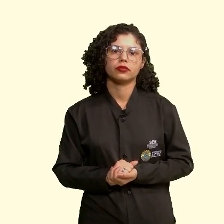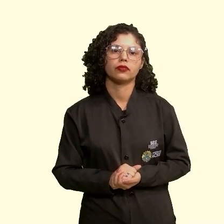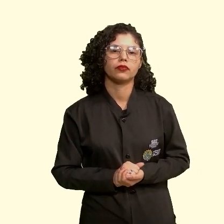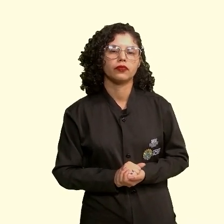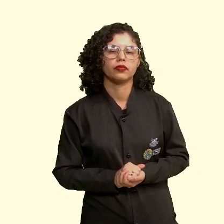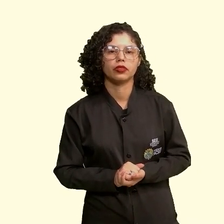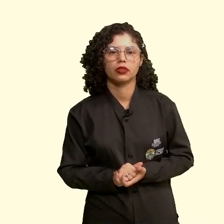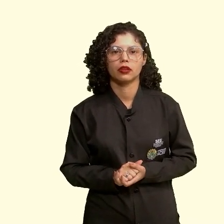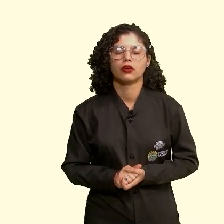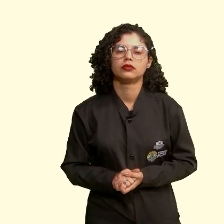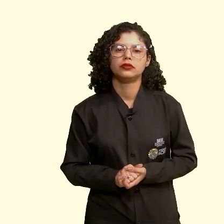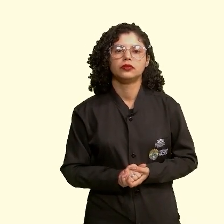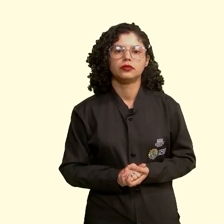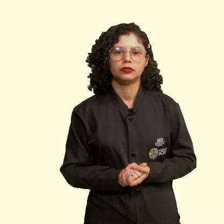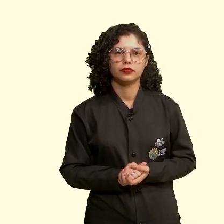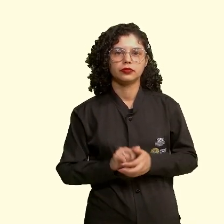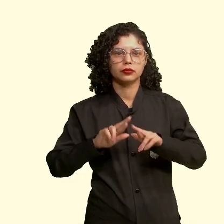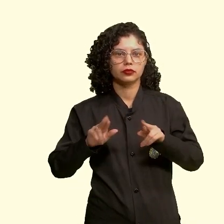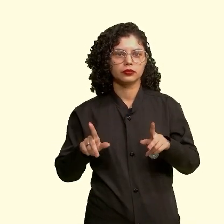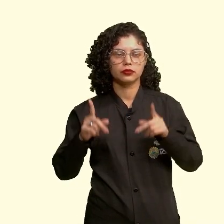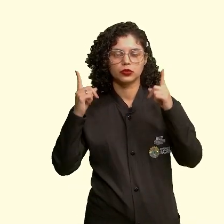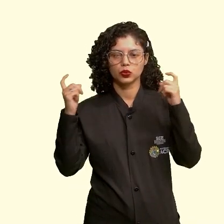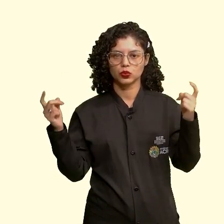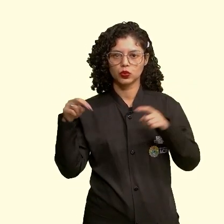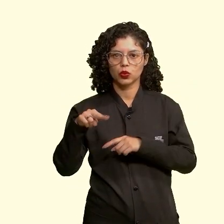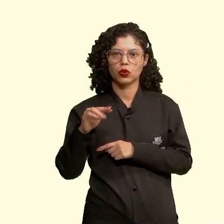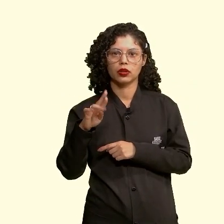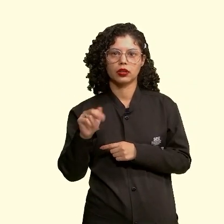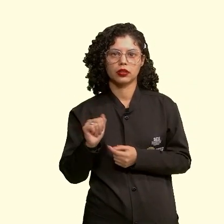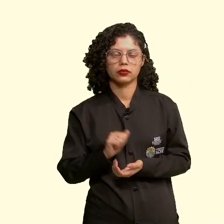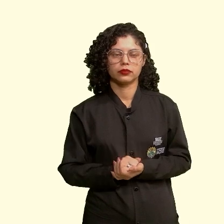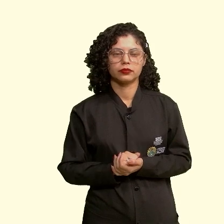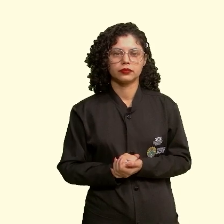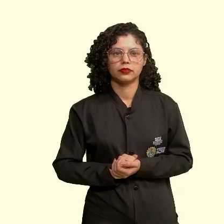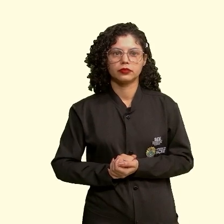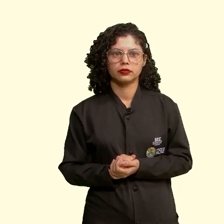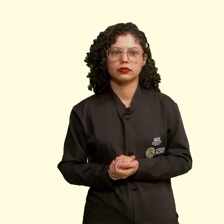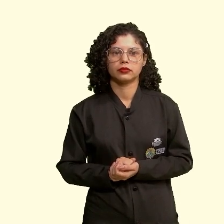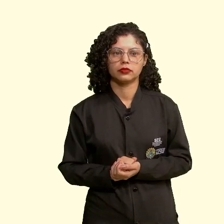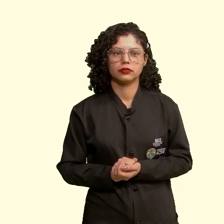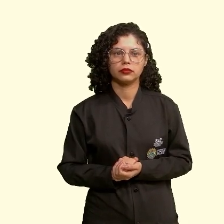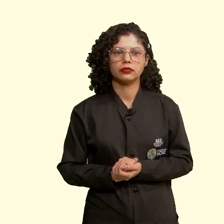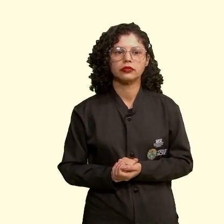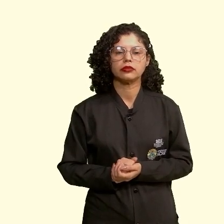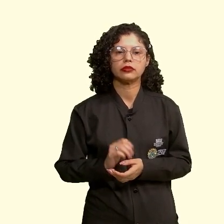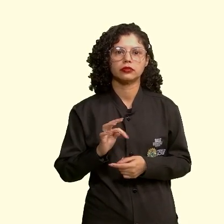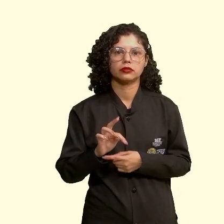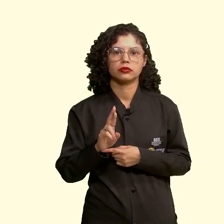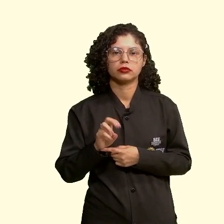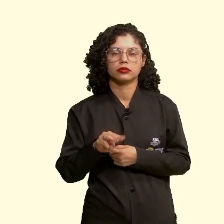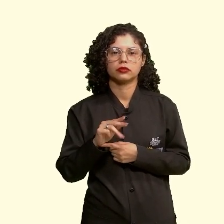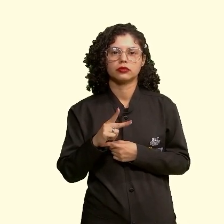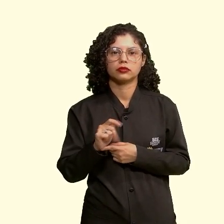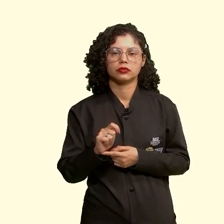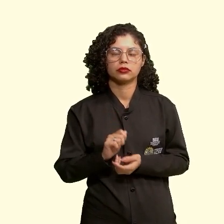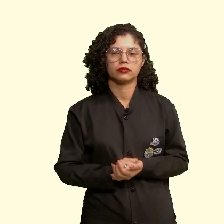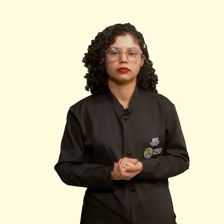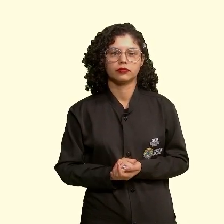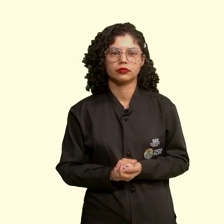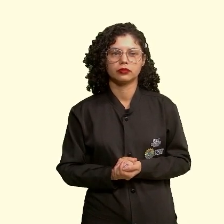produzir diferentes tons. Então a resposta correta é trompa, é um instrumento de